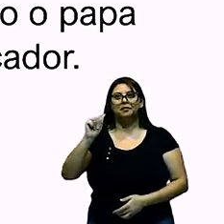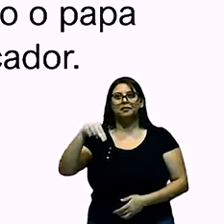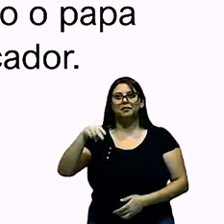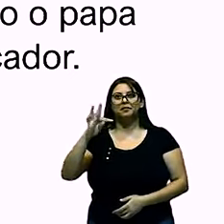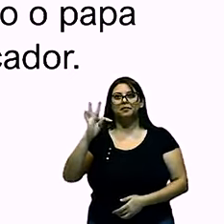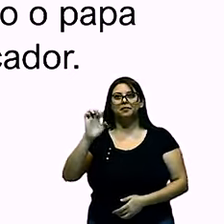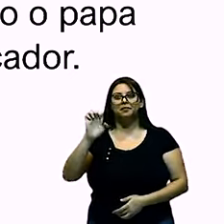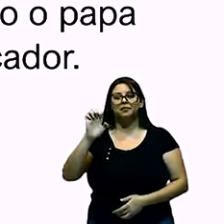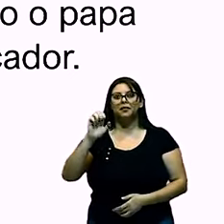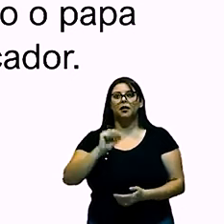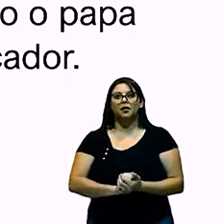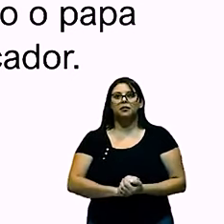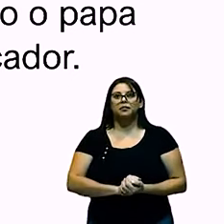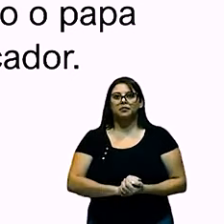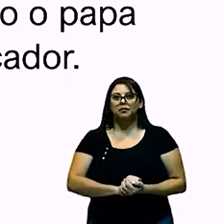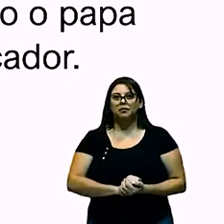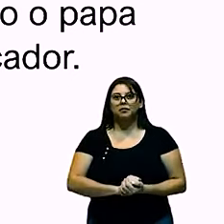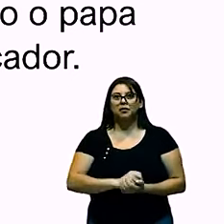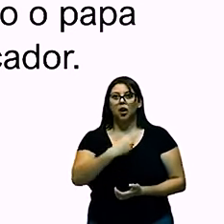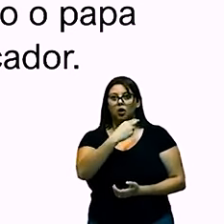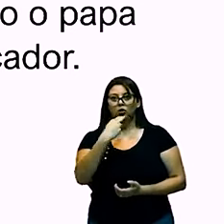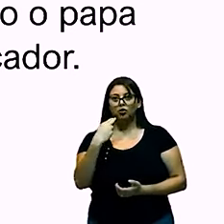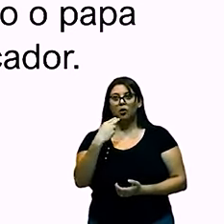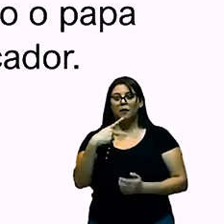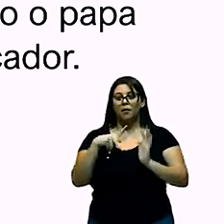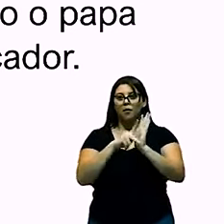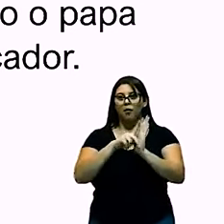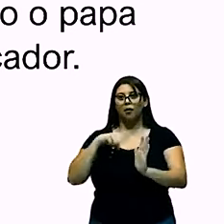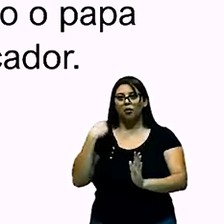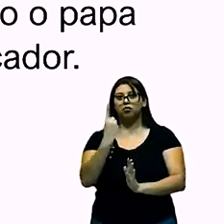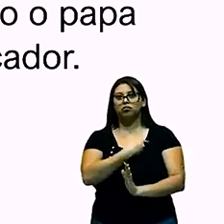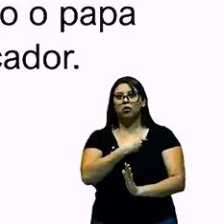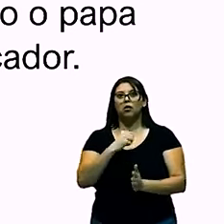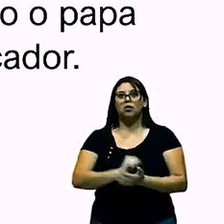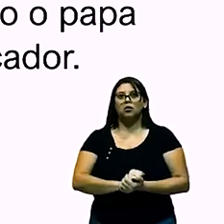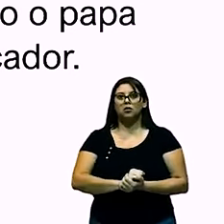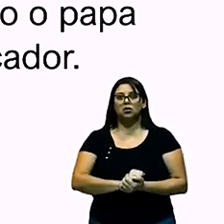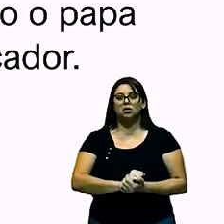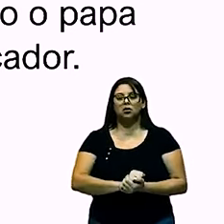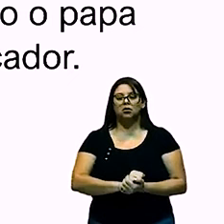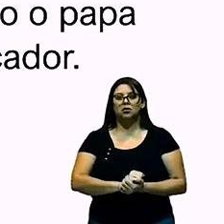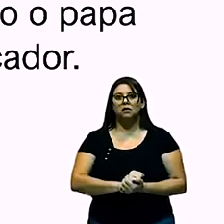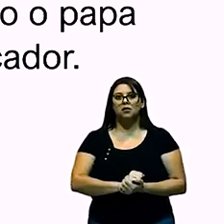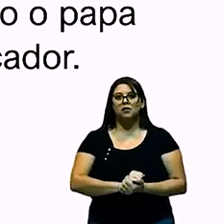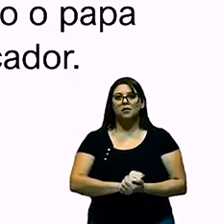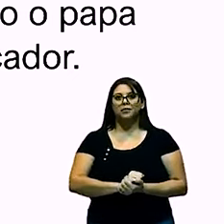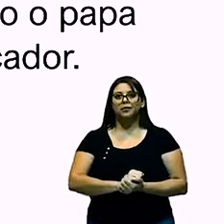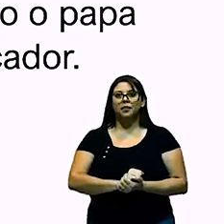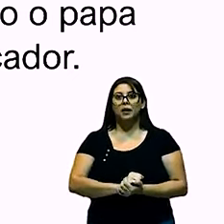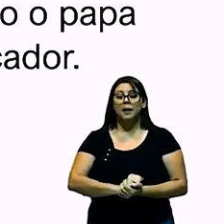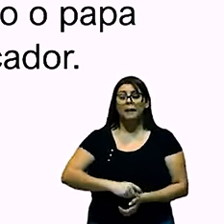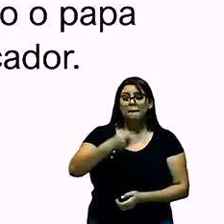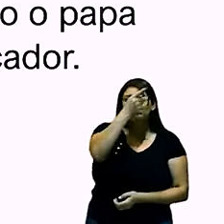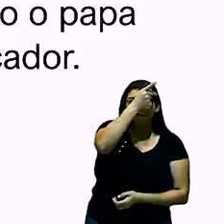negavam o poder e autoridade do Papa sobre o purgatório, né, que todo mundo achava que ele tinha esse poder mesmo, e colocava em dúvida então o fato